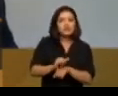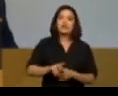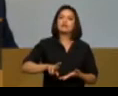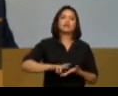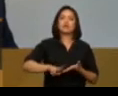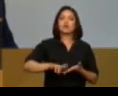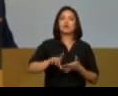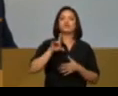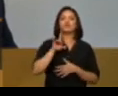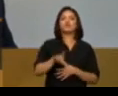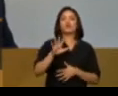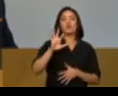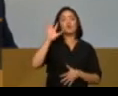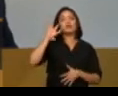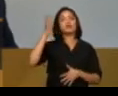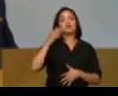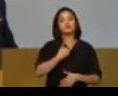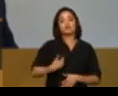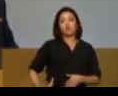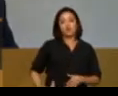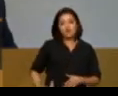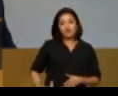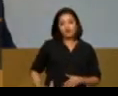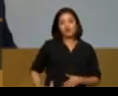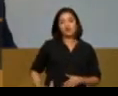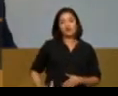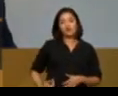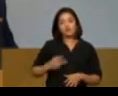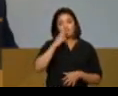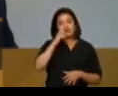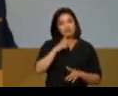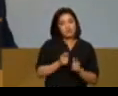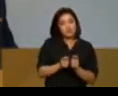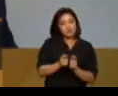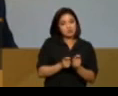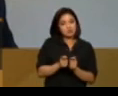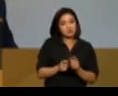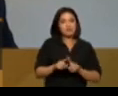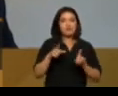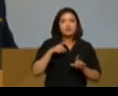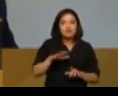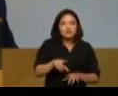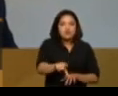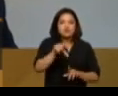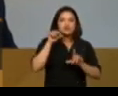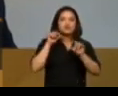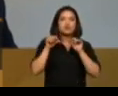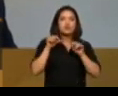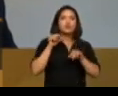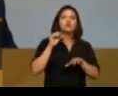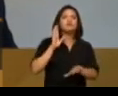mera opção governamental de caráter contingente, ditada por escolhas circunstanciais de